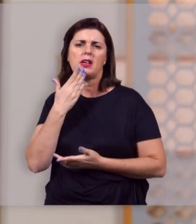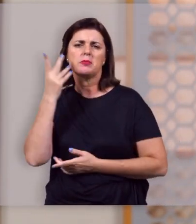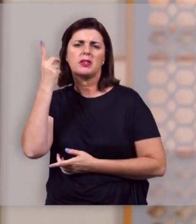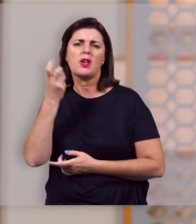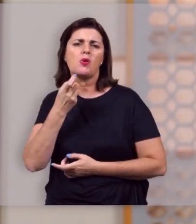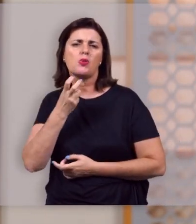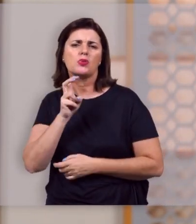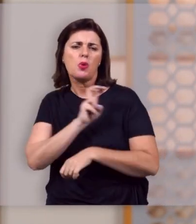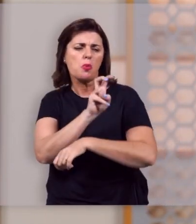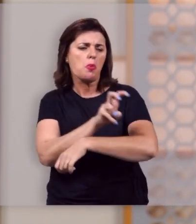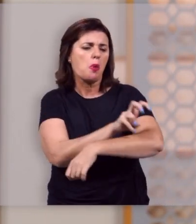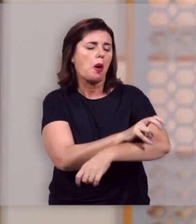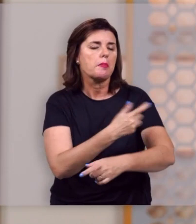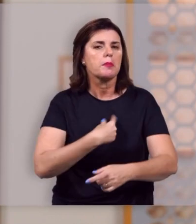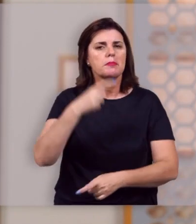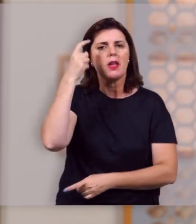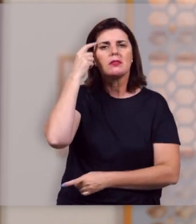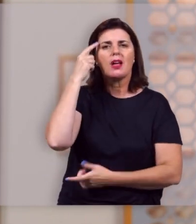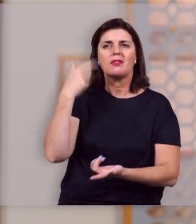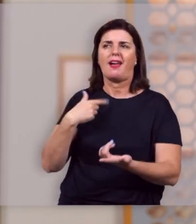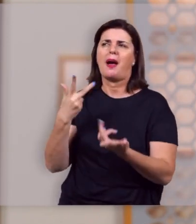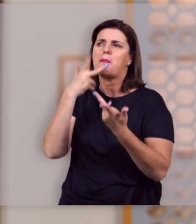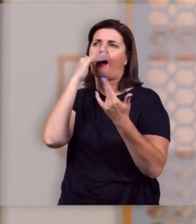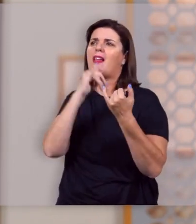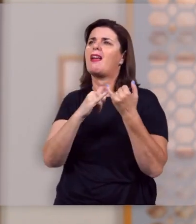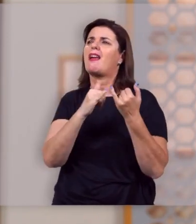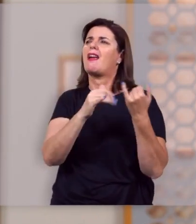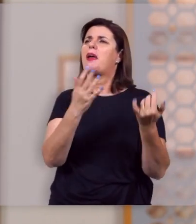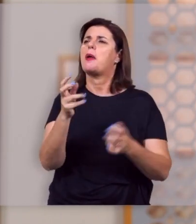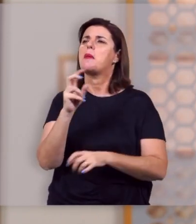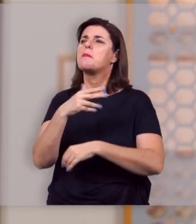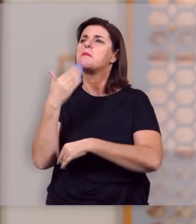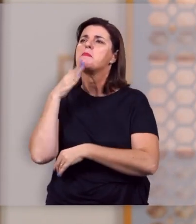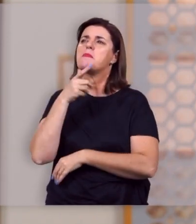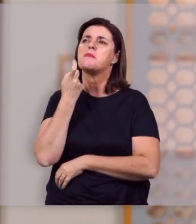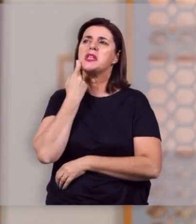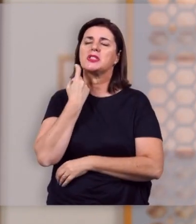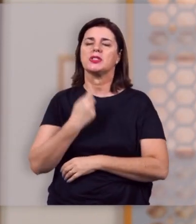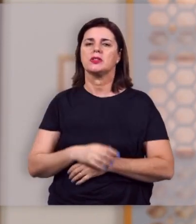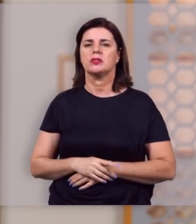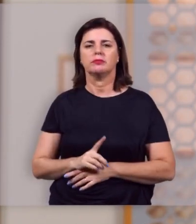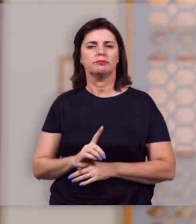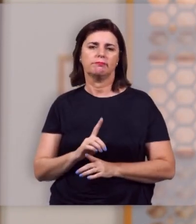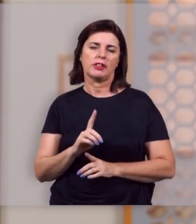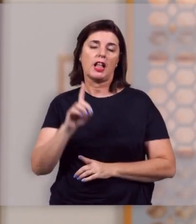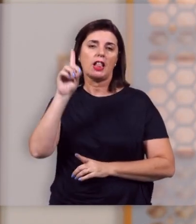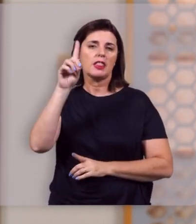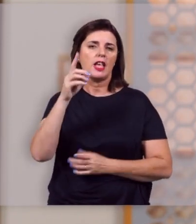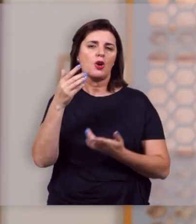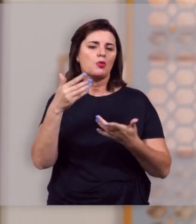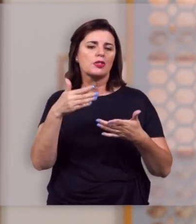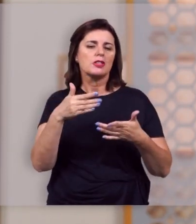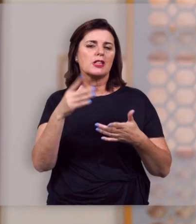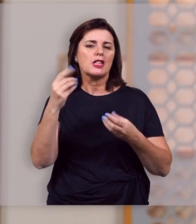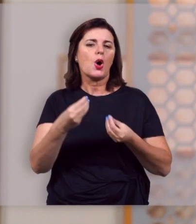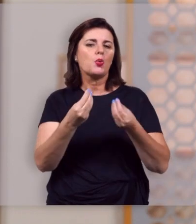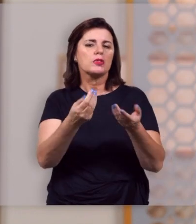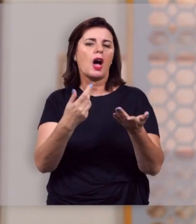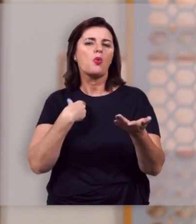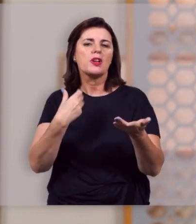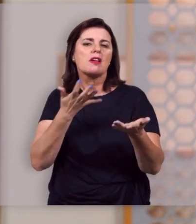peixe. Deus não dá a você e a mim o que queremos. Deus dá o melhor, Deus dá o